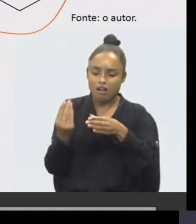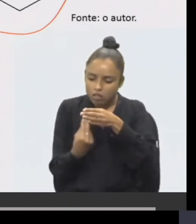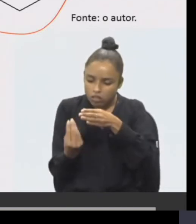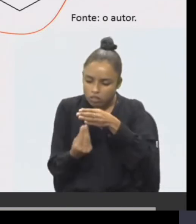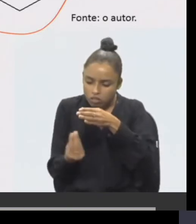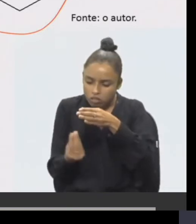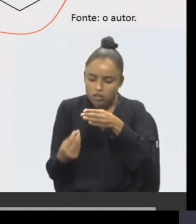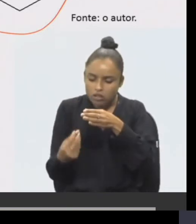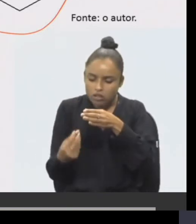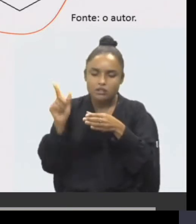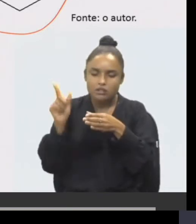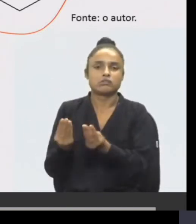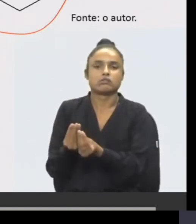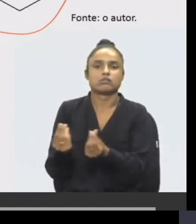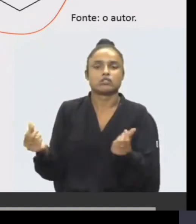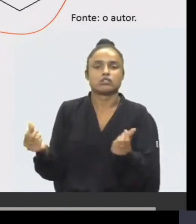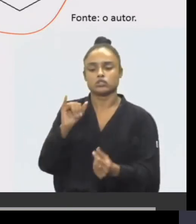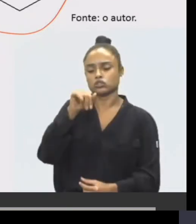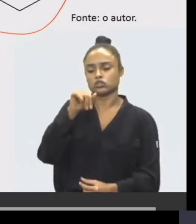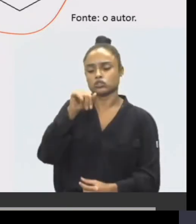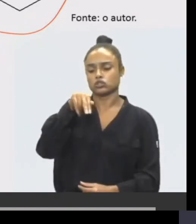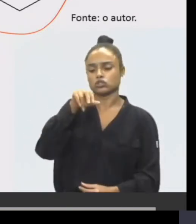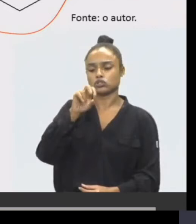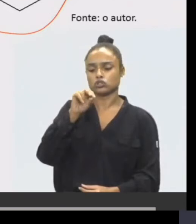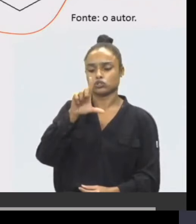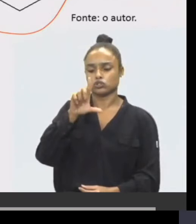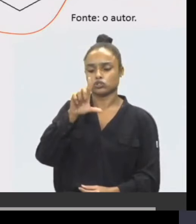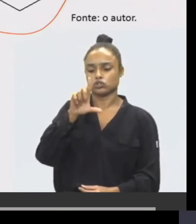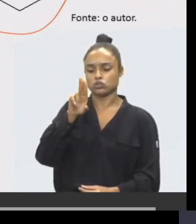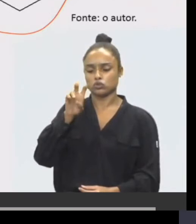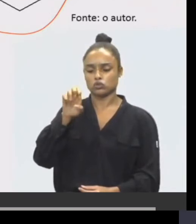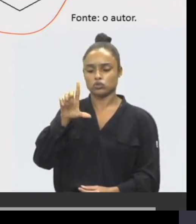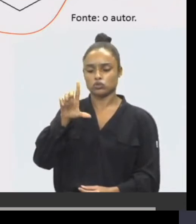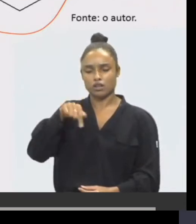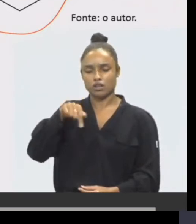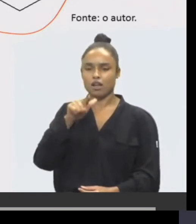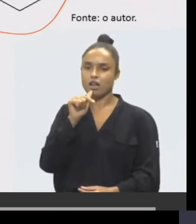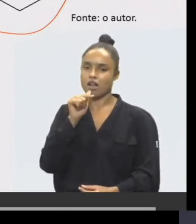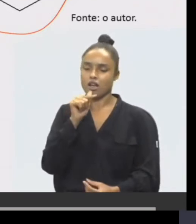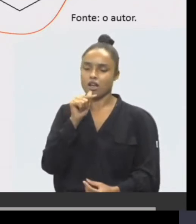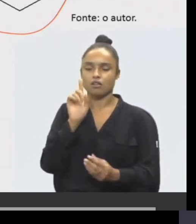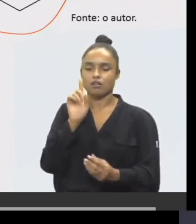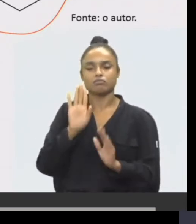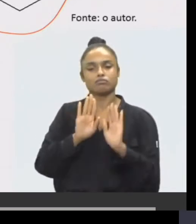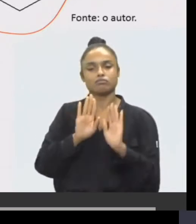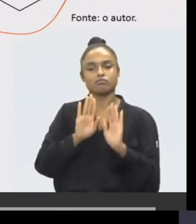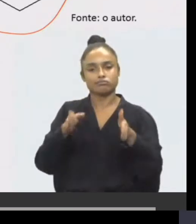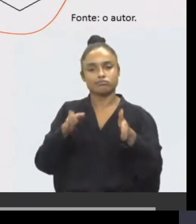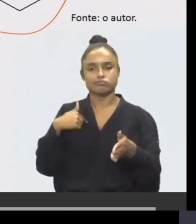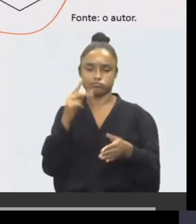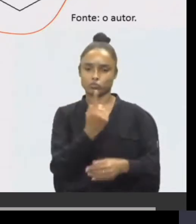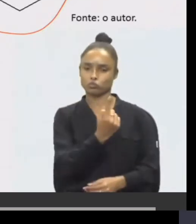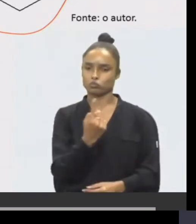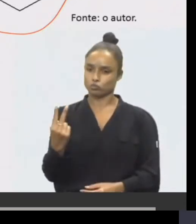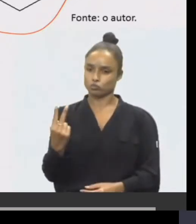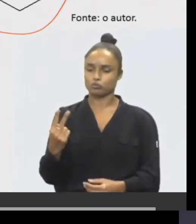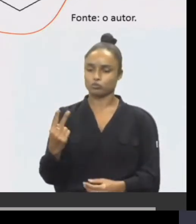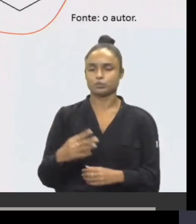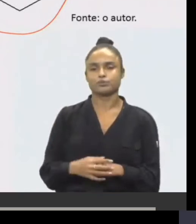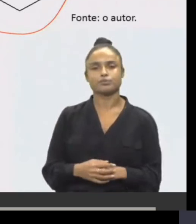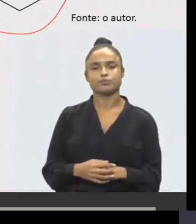aquoso, então esse composto formado ele é insolúvel em água. Então dessa forma nós temos a identificação desse composto. Então